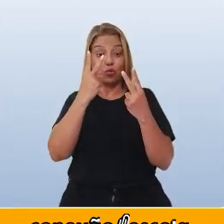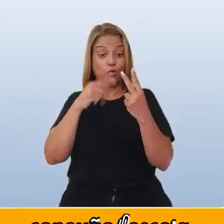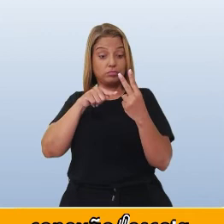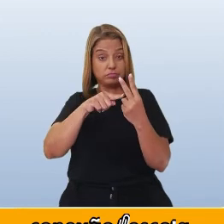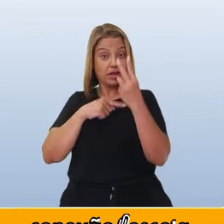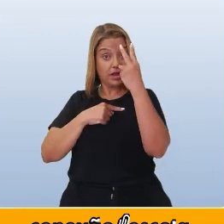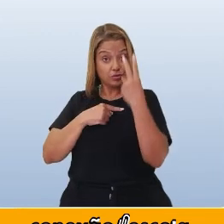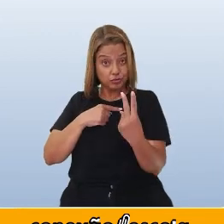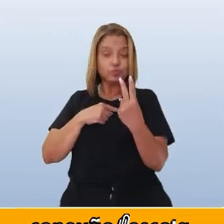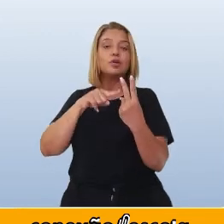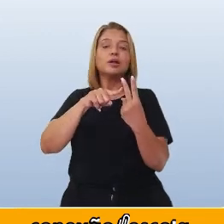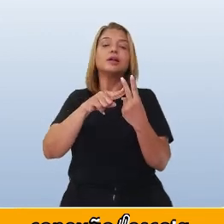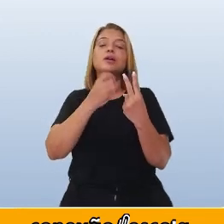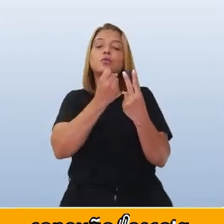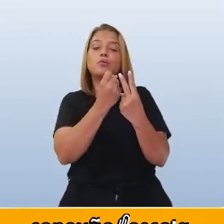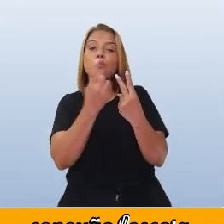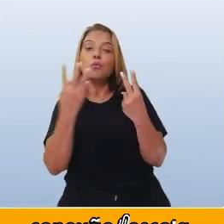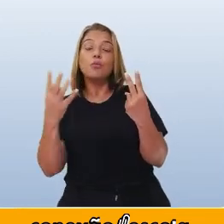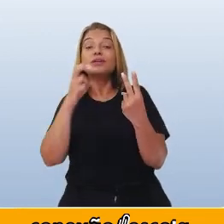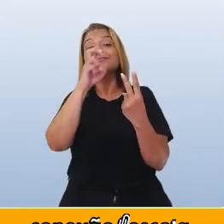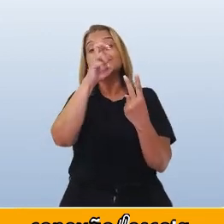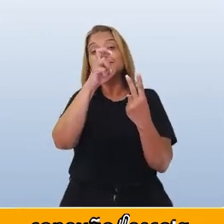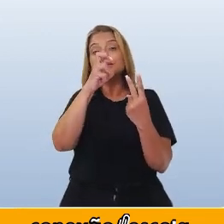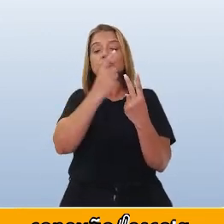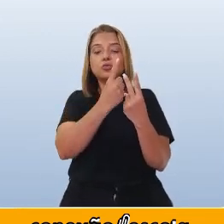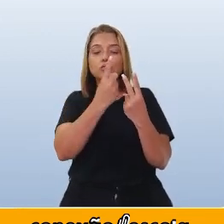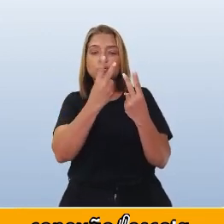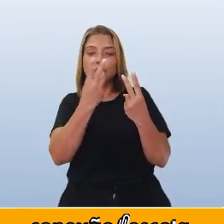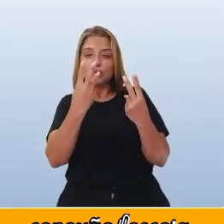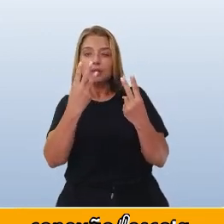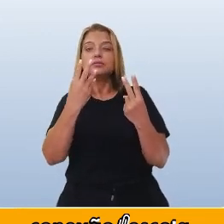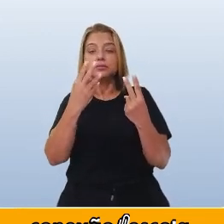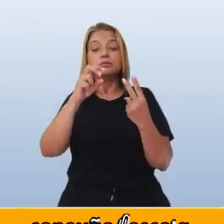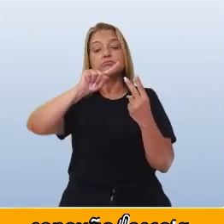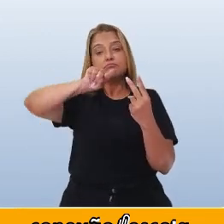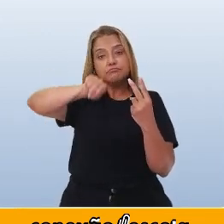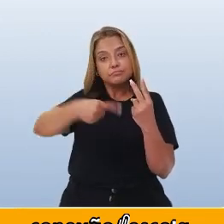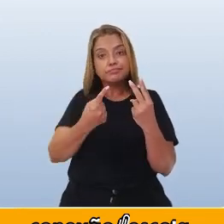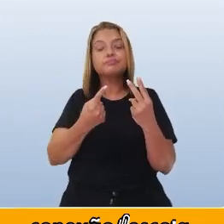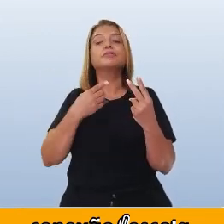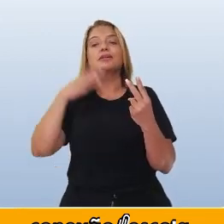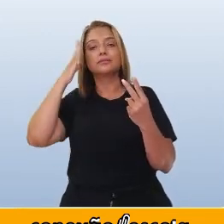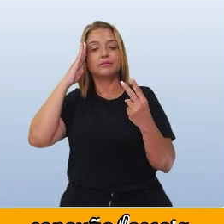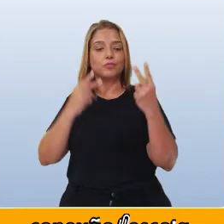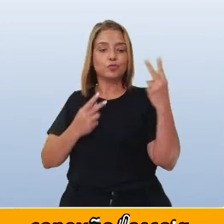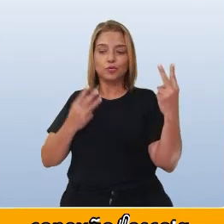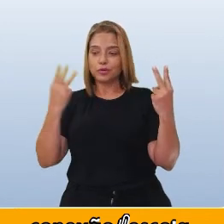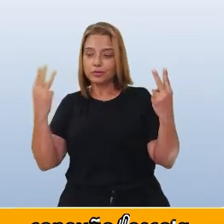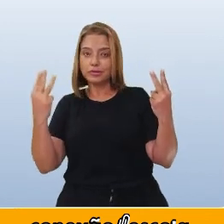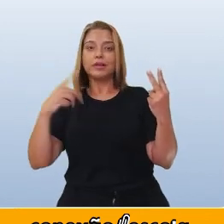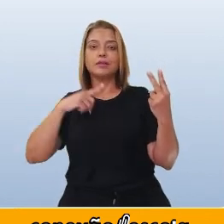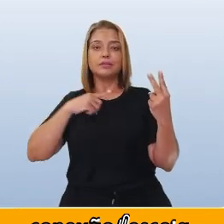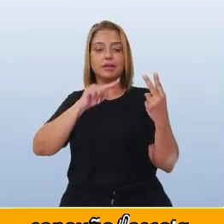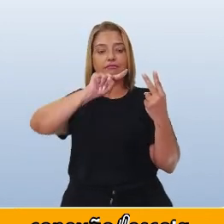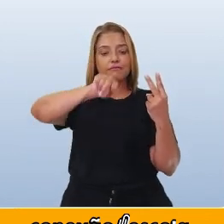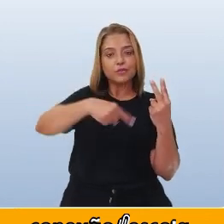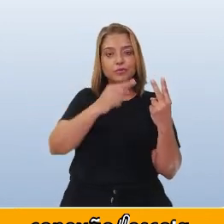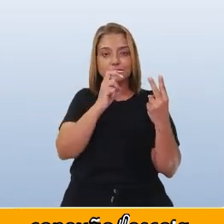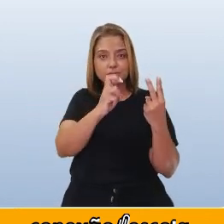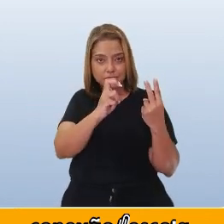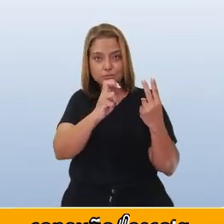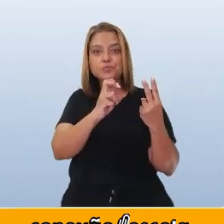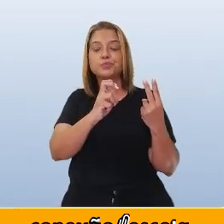décimos, que vai equivaler, nesse caso, a metade do caminho entre o 2 e o 3.